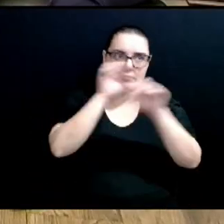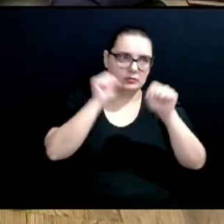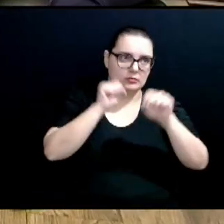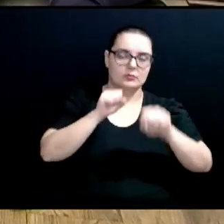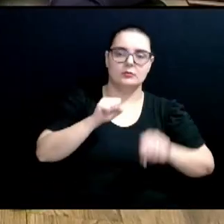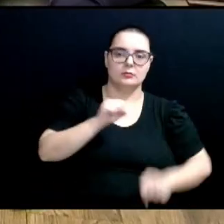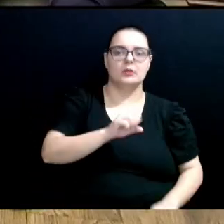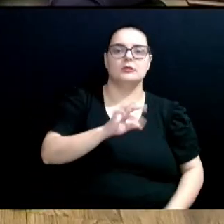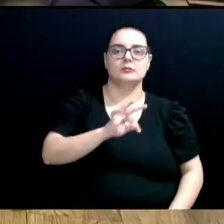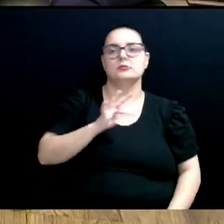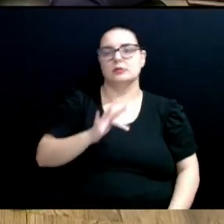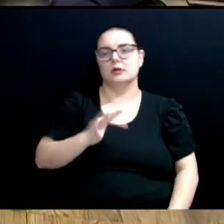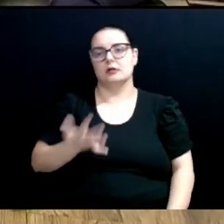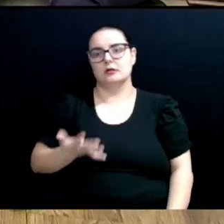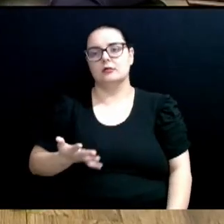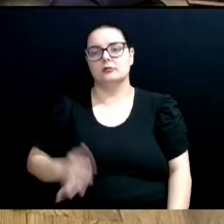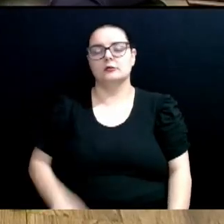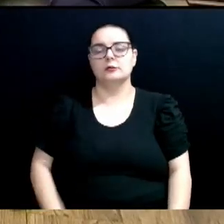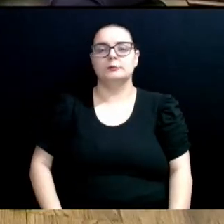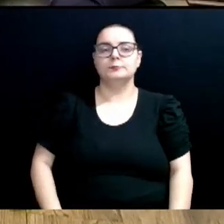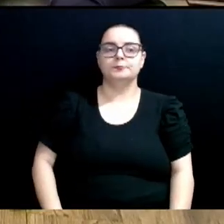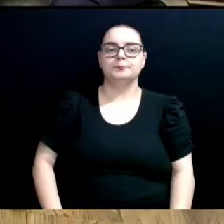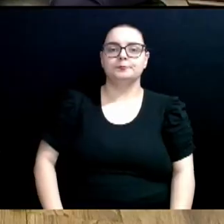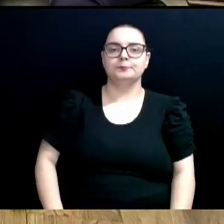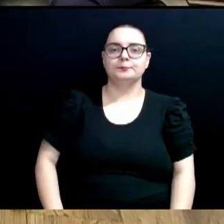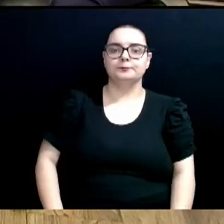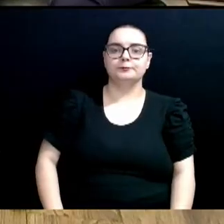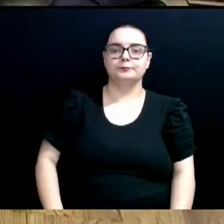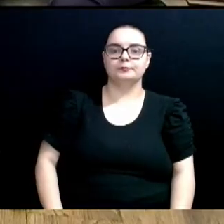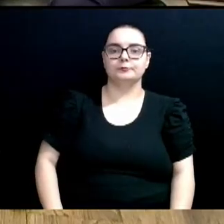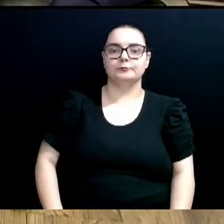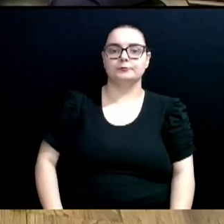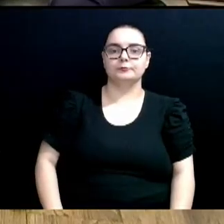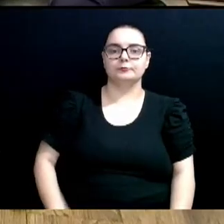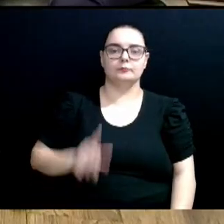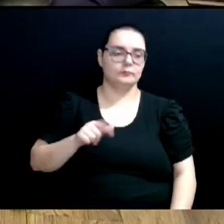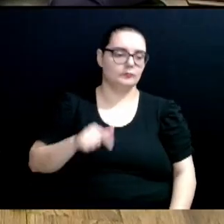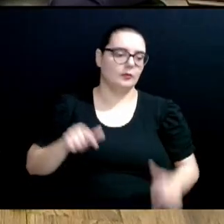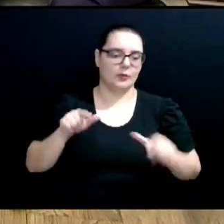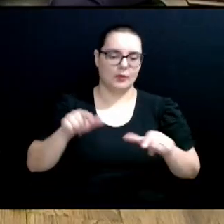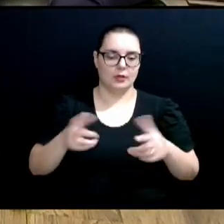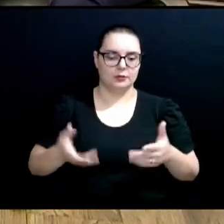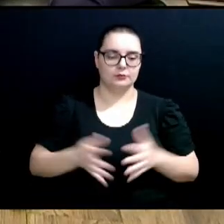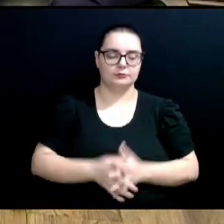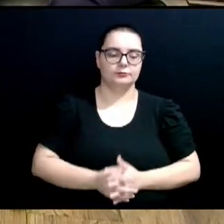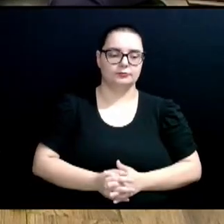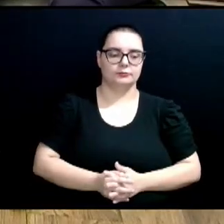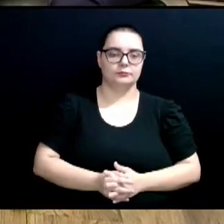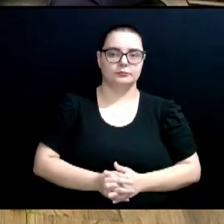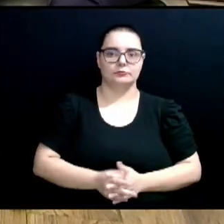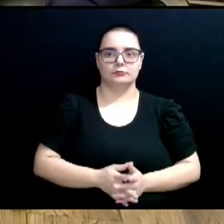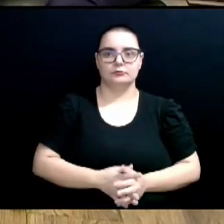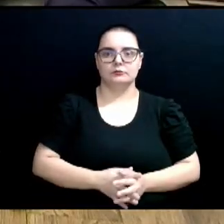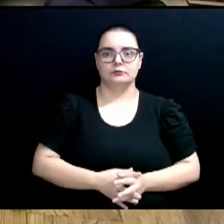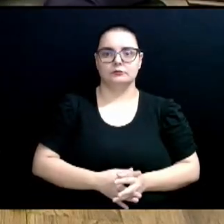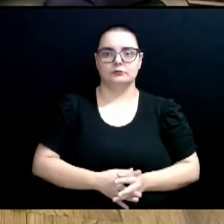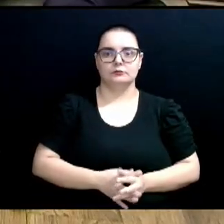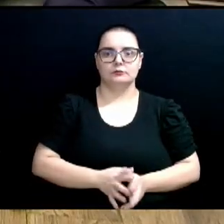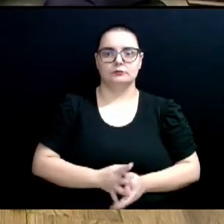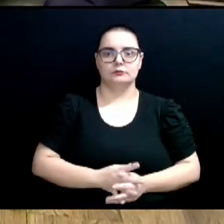especialmente, né, ele é um espaço em que se dúvidas sobre